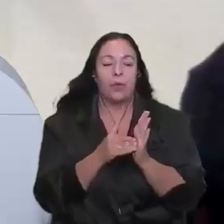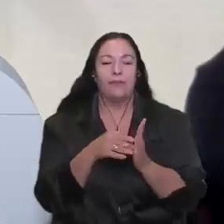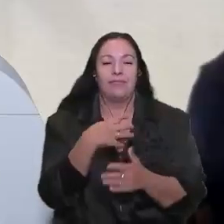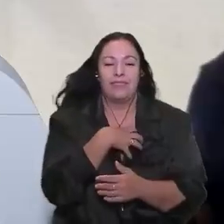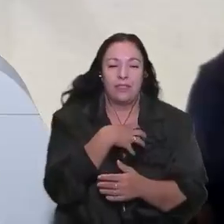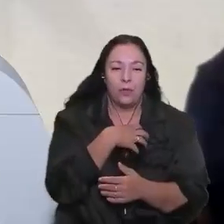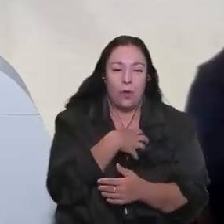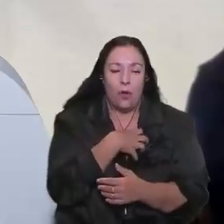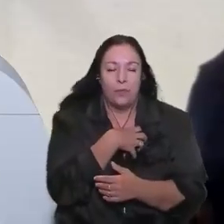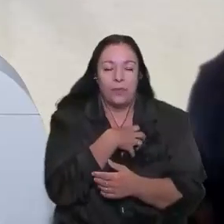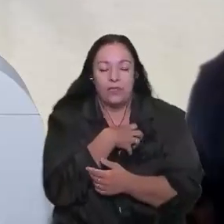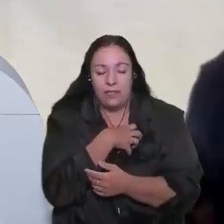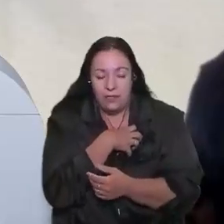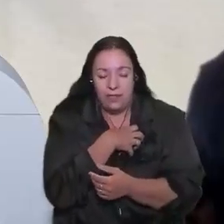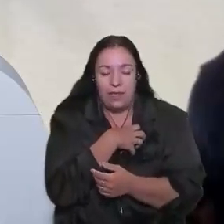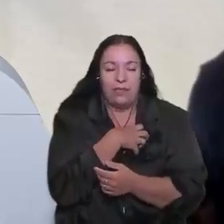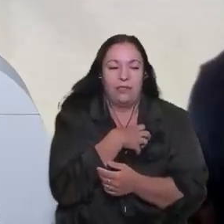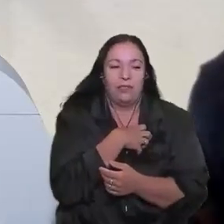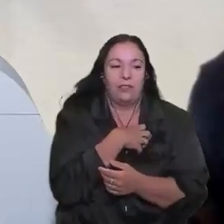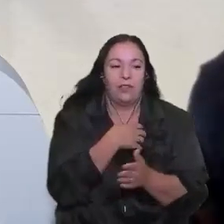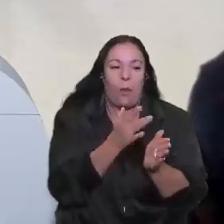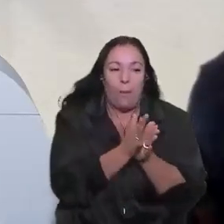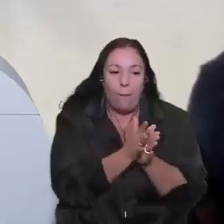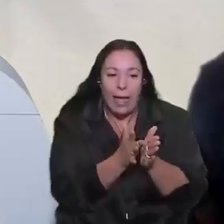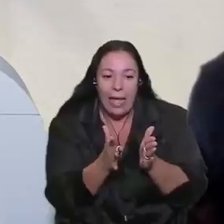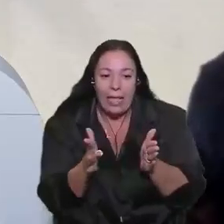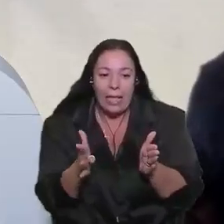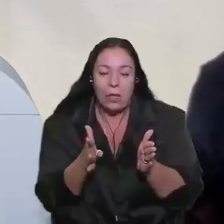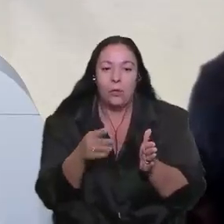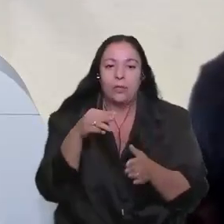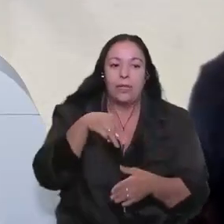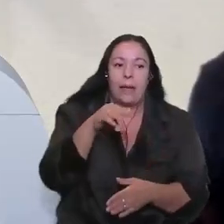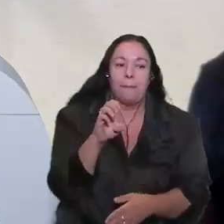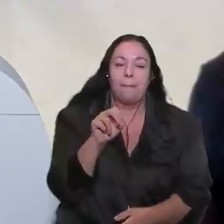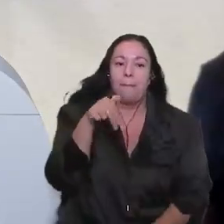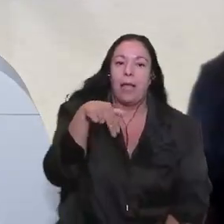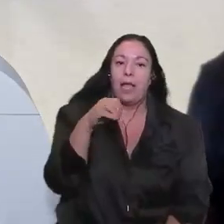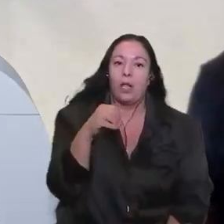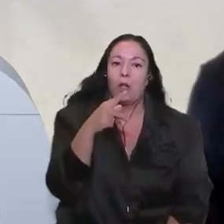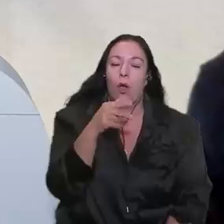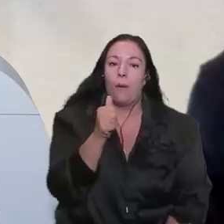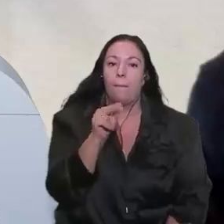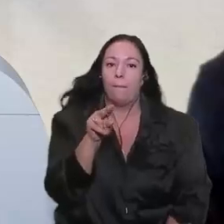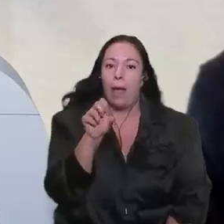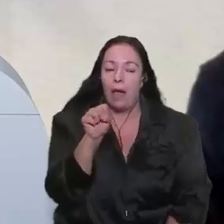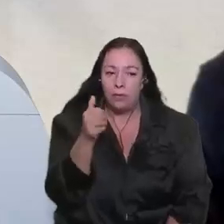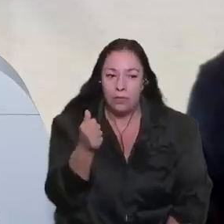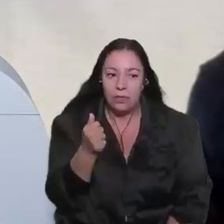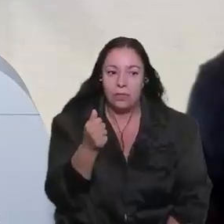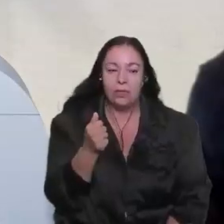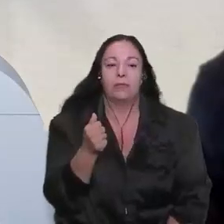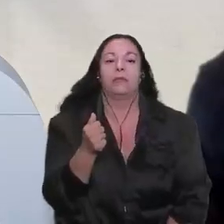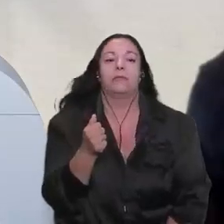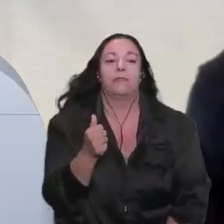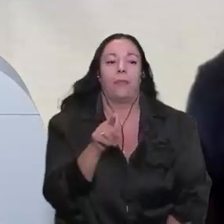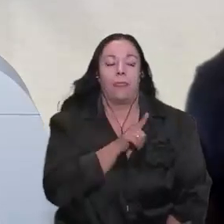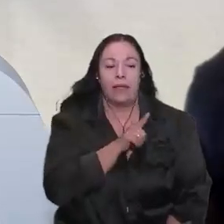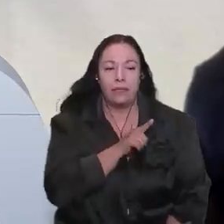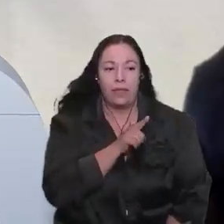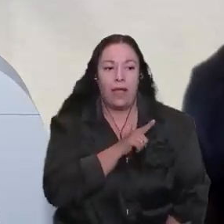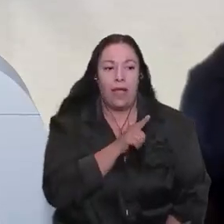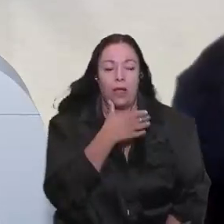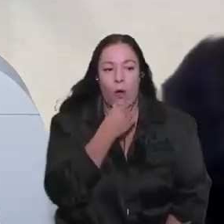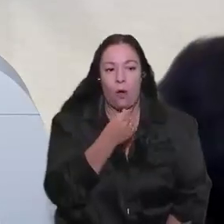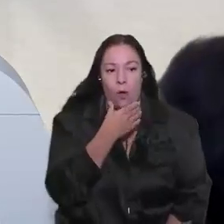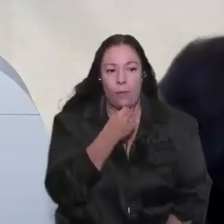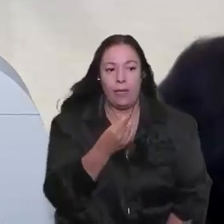que acometem a gente durante a menopausa. Se acometesse os homens, eu tenho certeza absoluta que já... E, apesar, tem, né? A